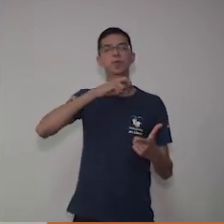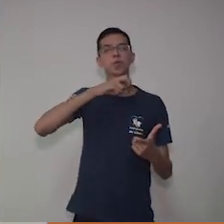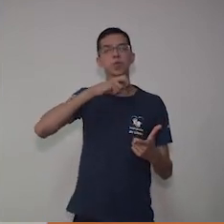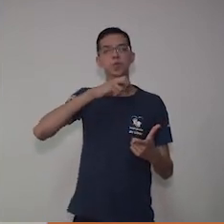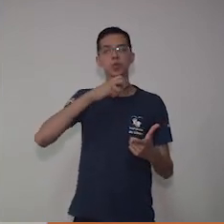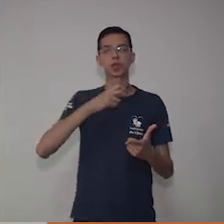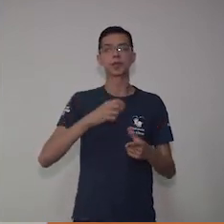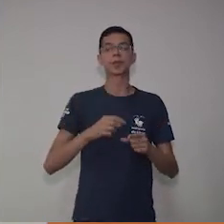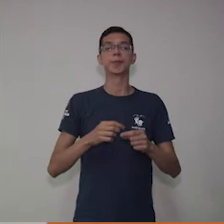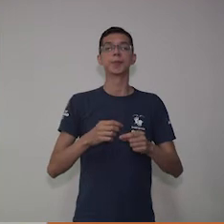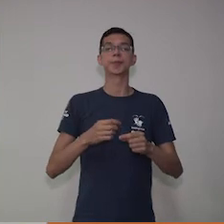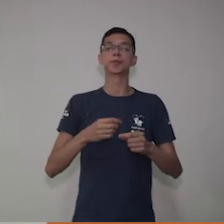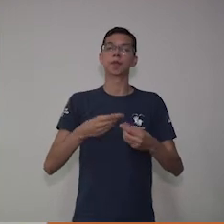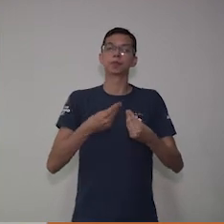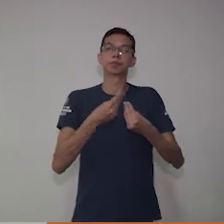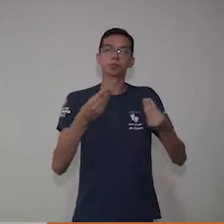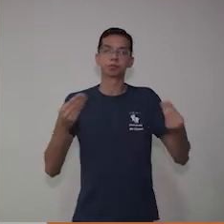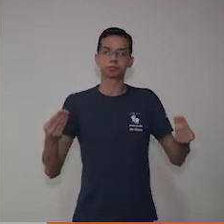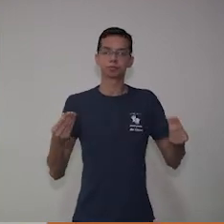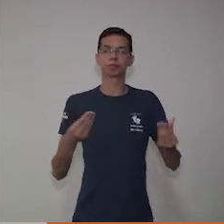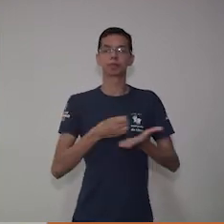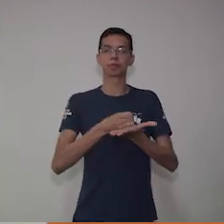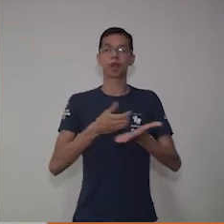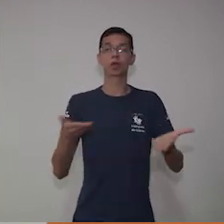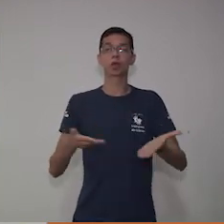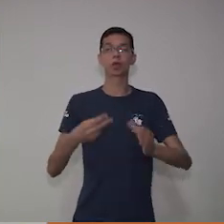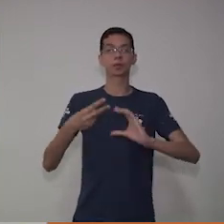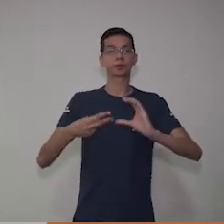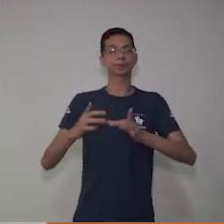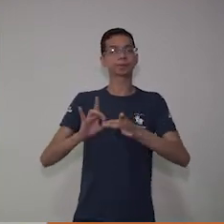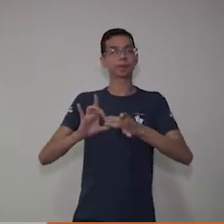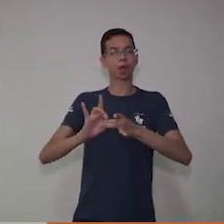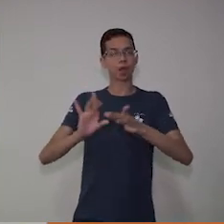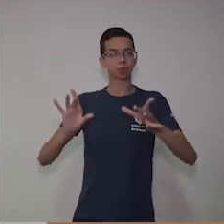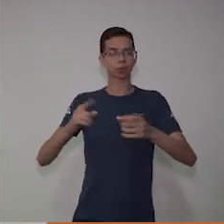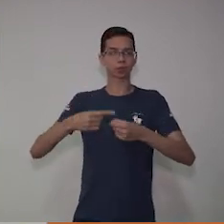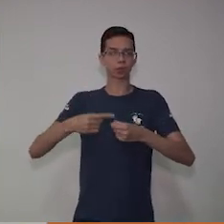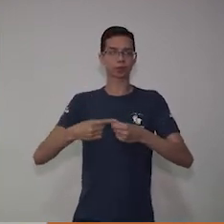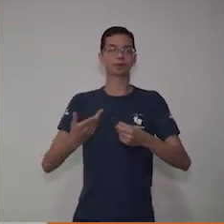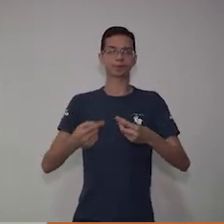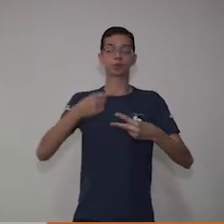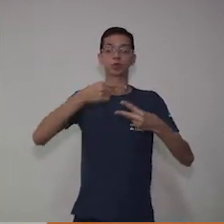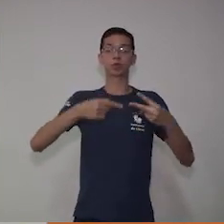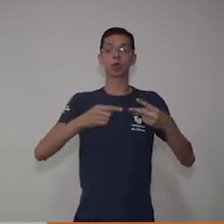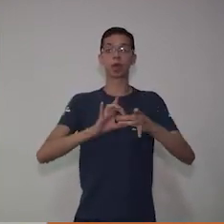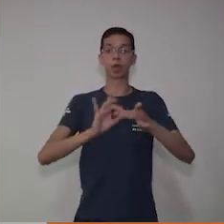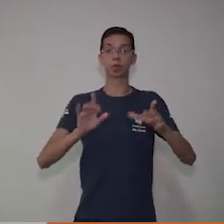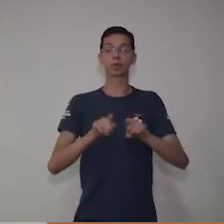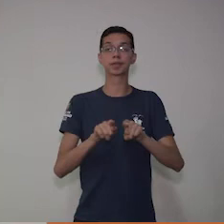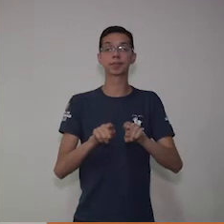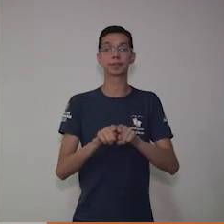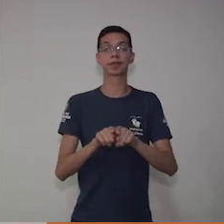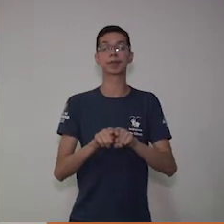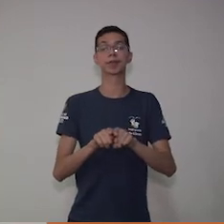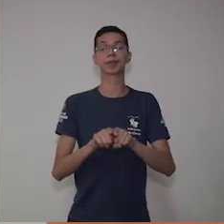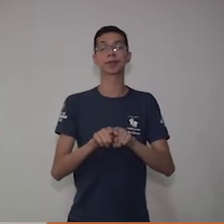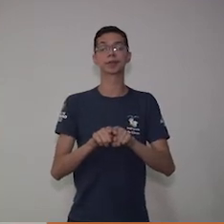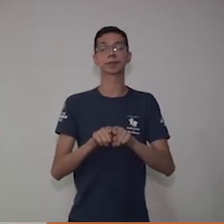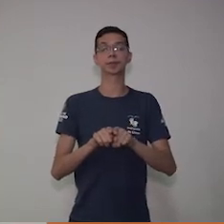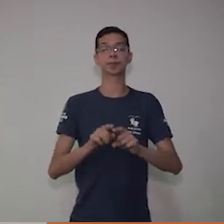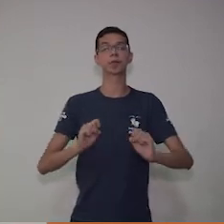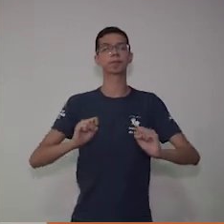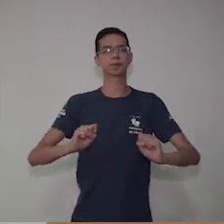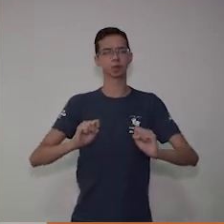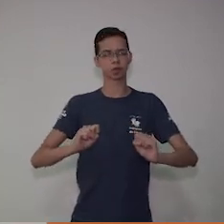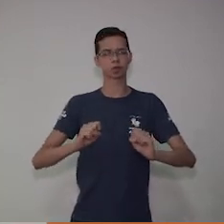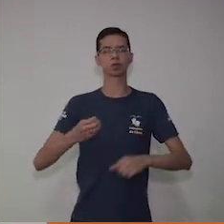Câmara deu ao município. Com essas duas autorizações e com a ampliação, né, da possibilidade